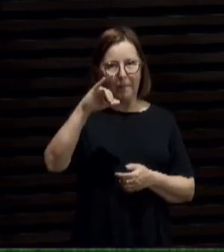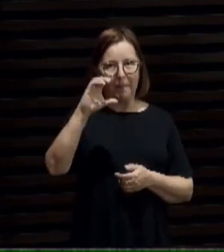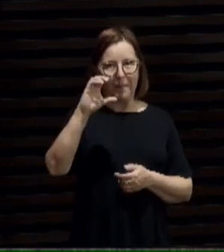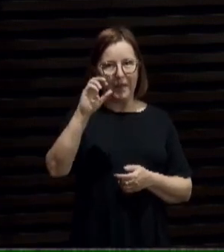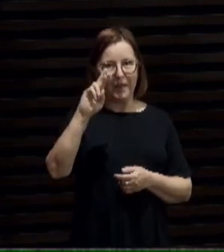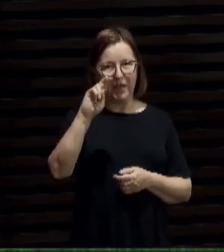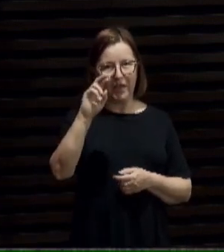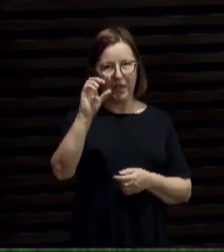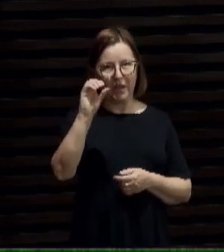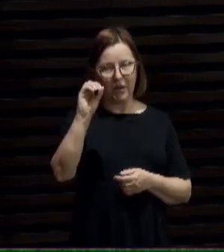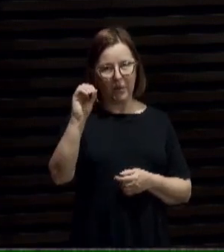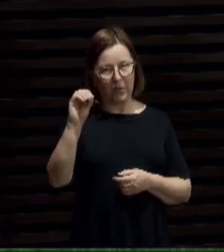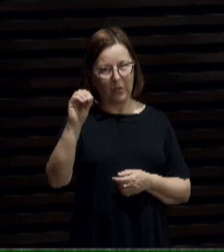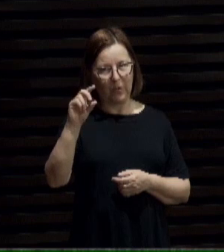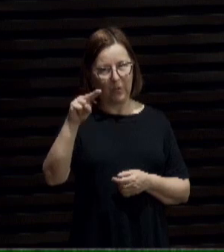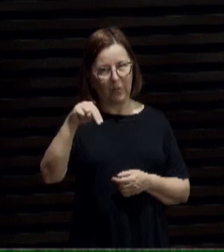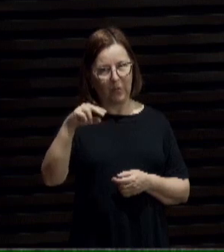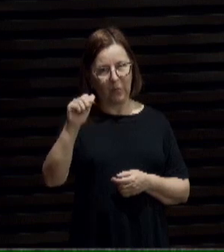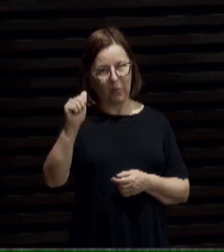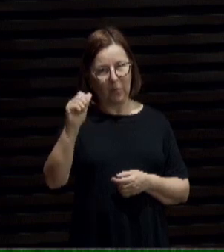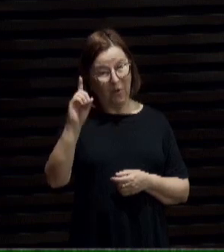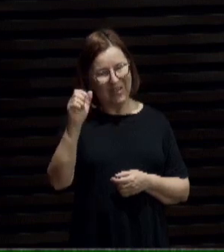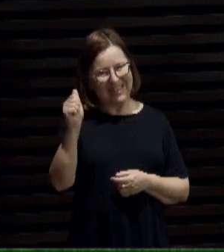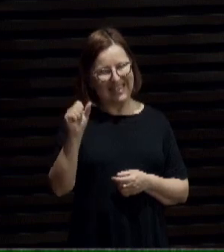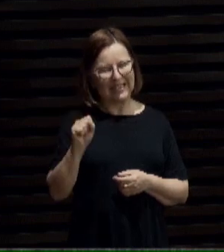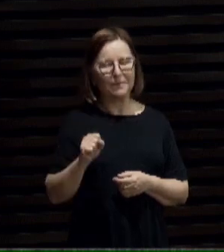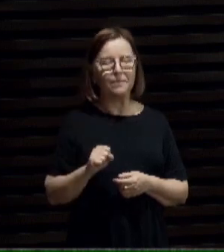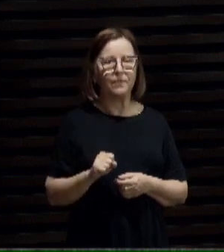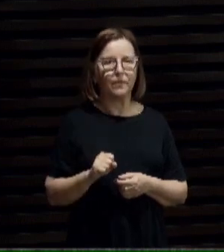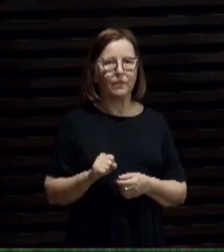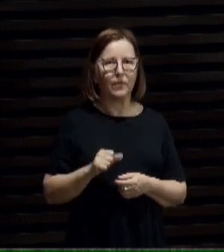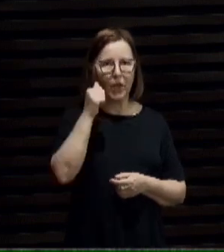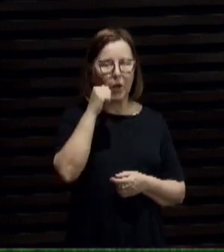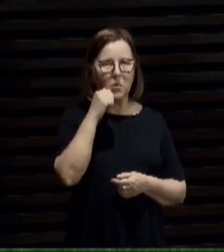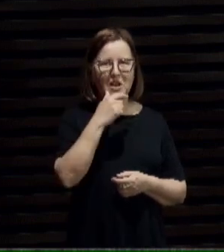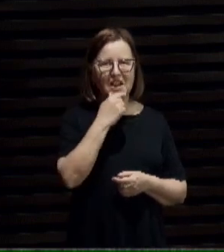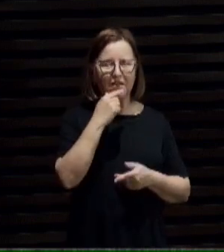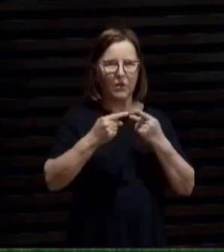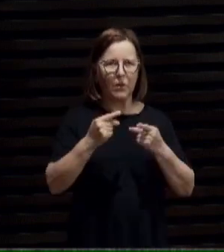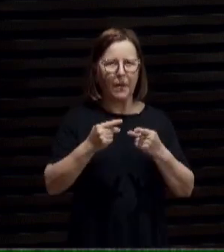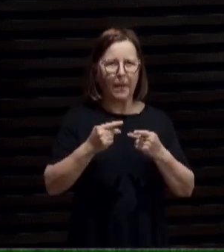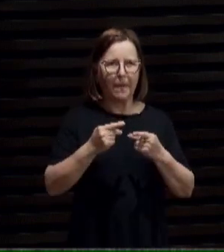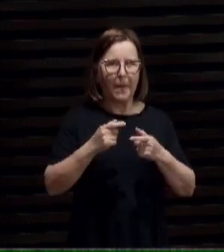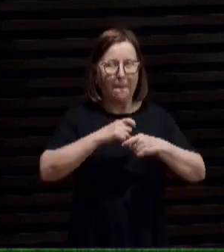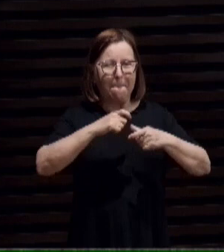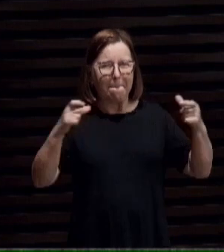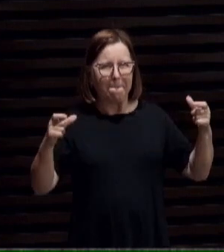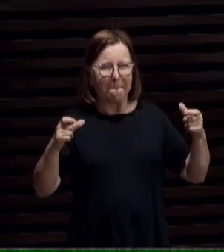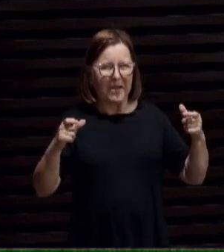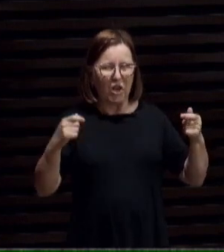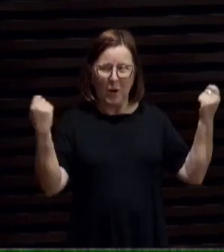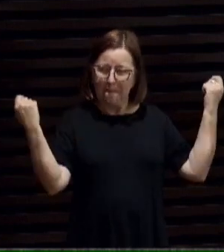Aquela socióloga inglesa que disse o seguinte: o maior prejuízo para a saúde emocional